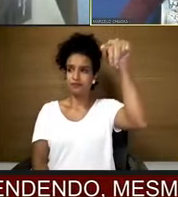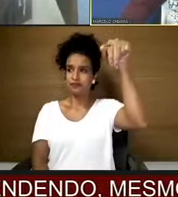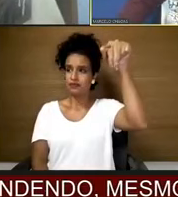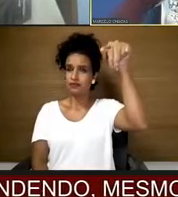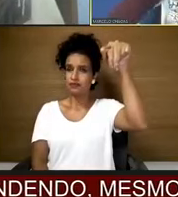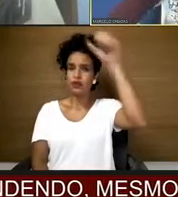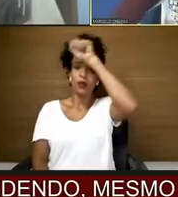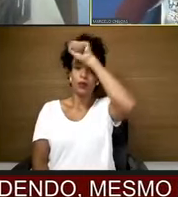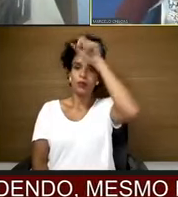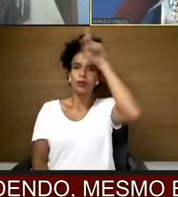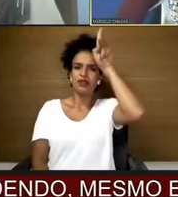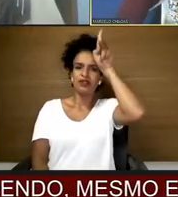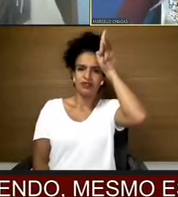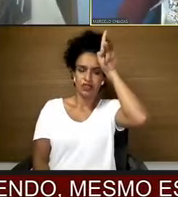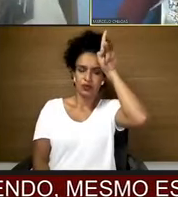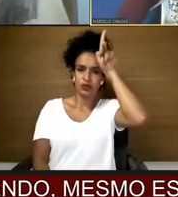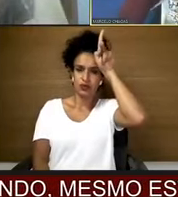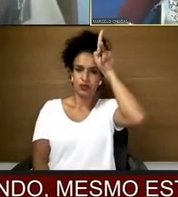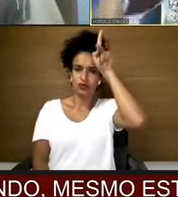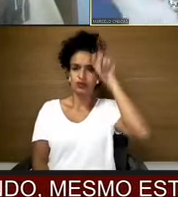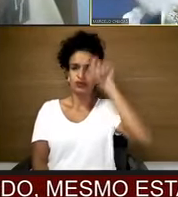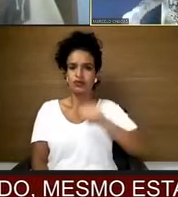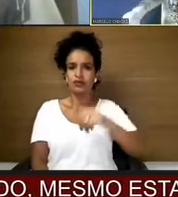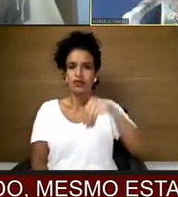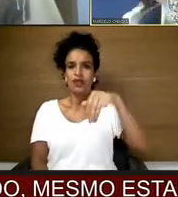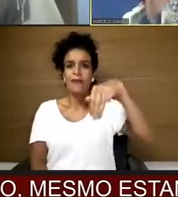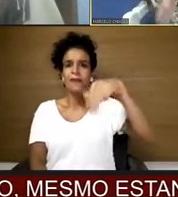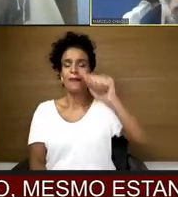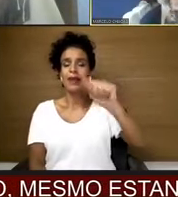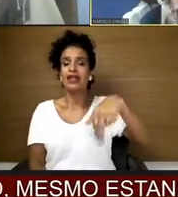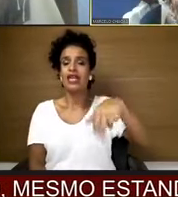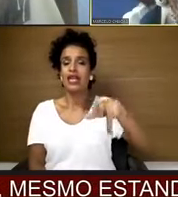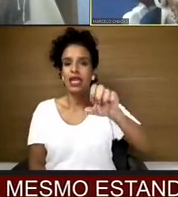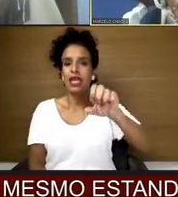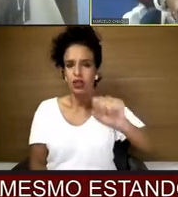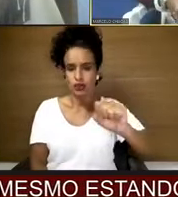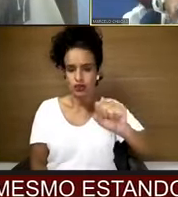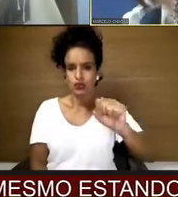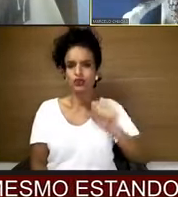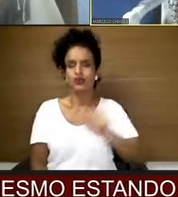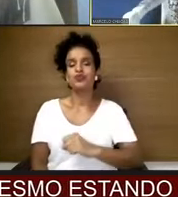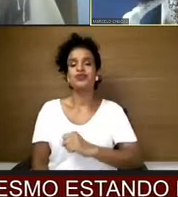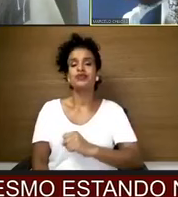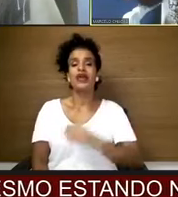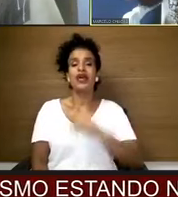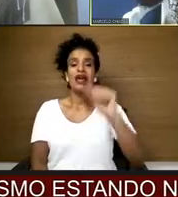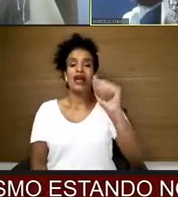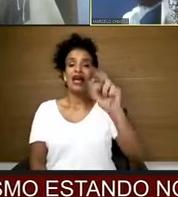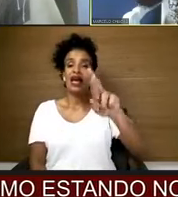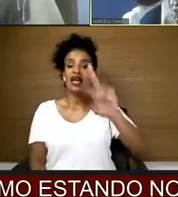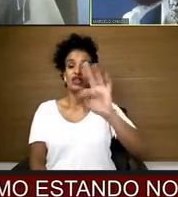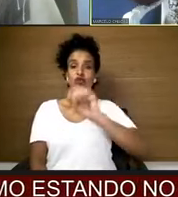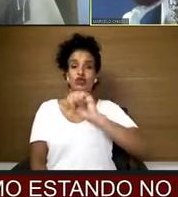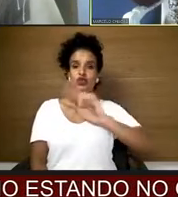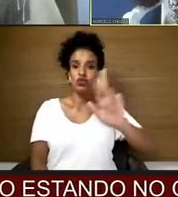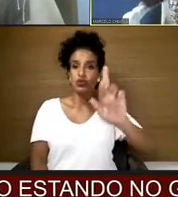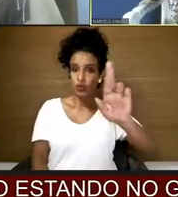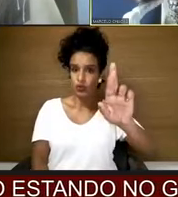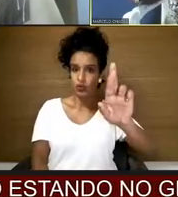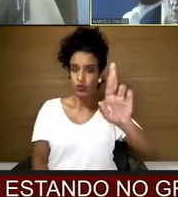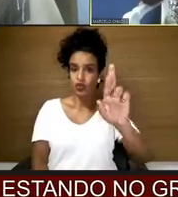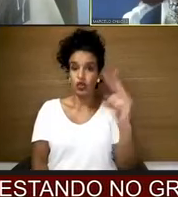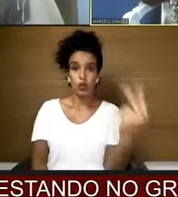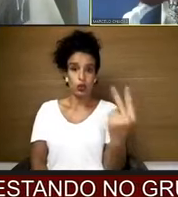né, de Manaus, né, Arthur Virgílio, ele e a esposa, né,